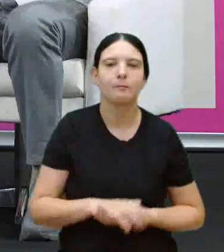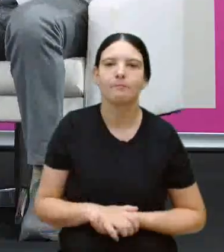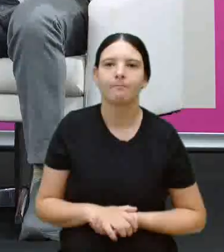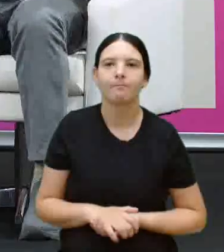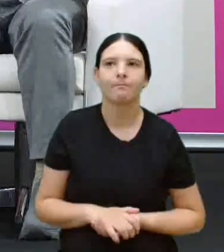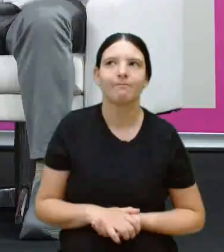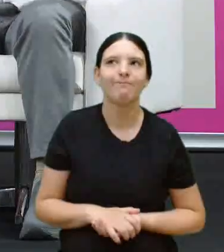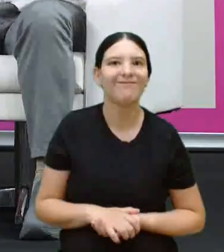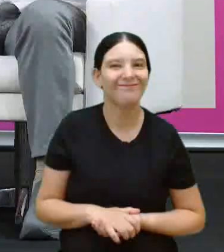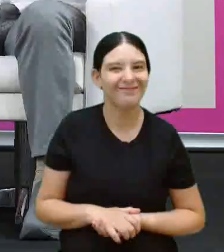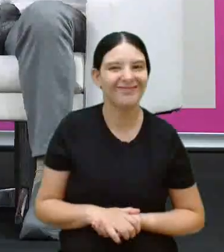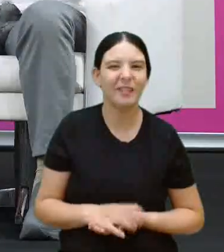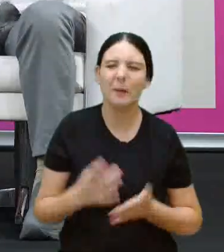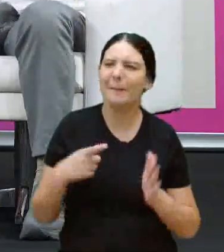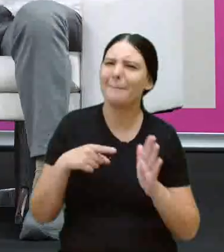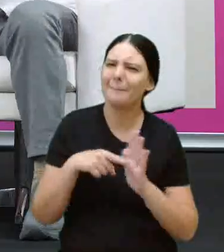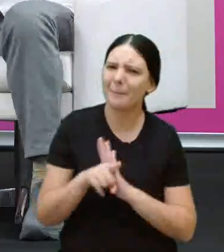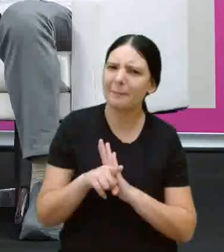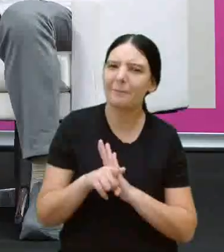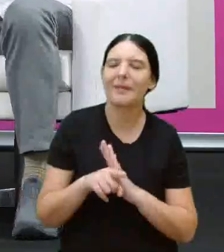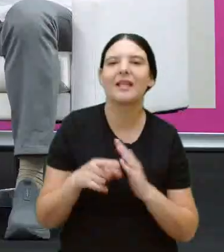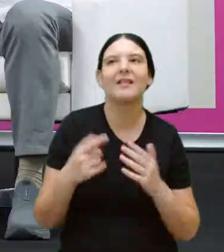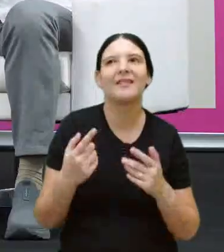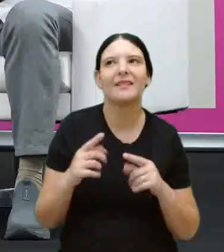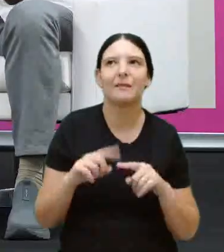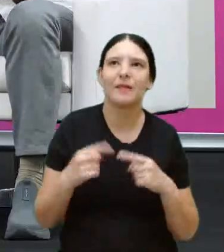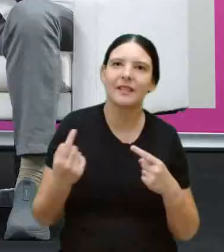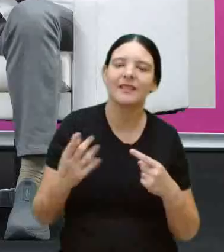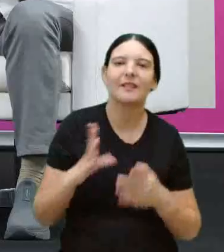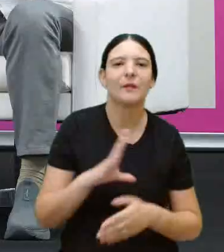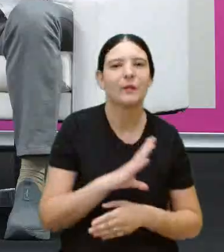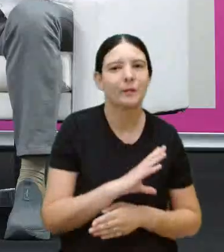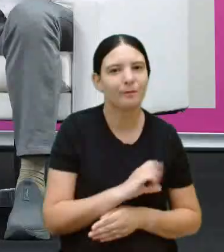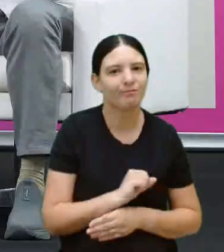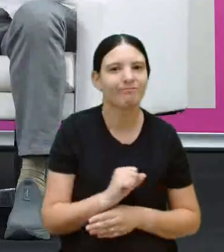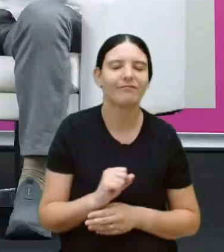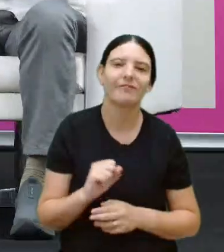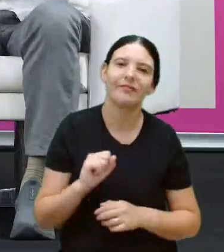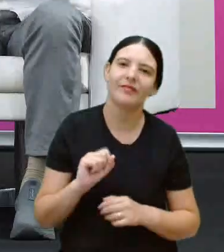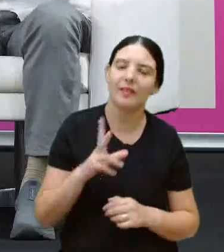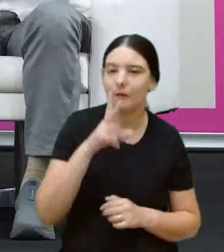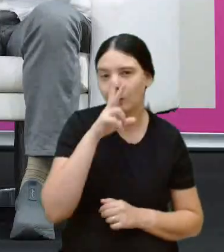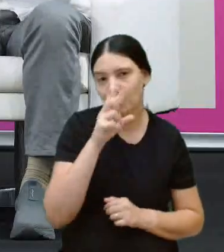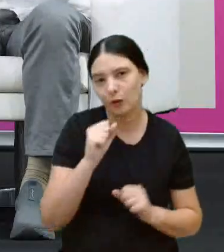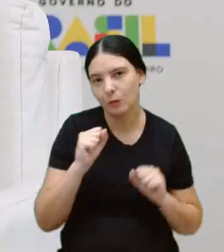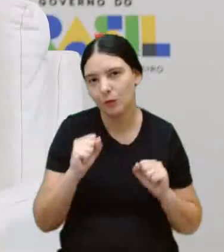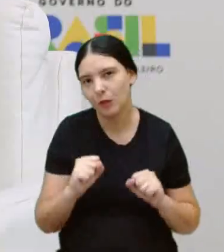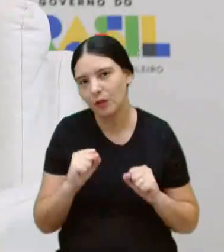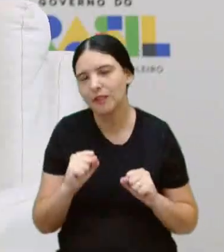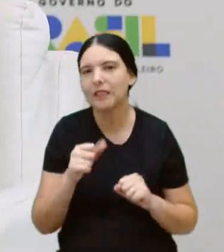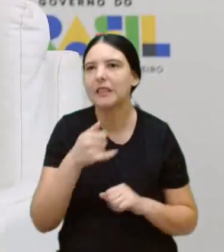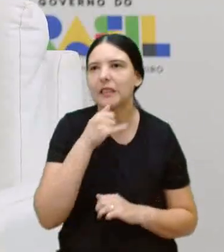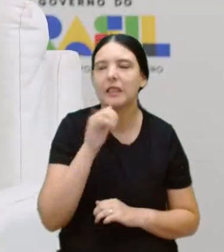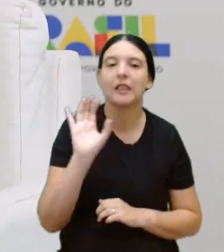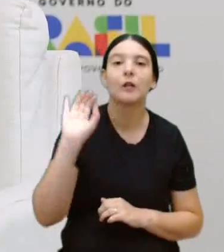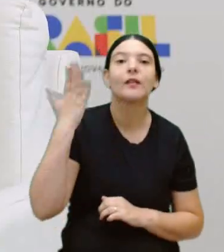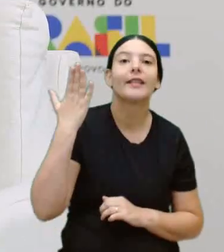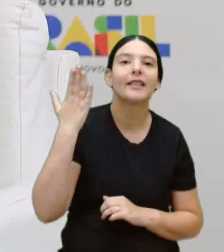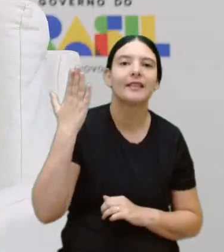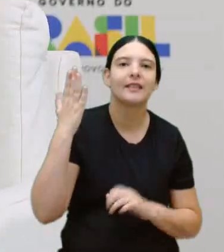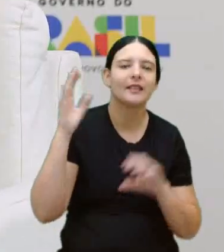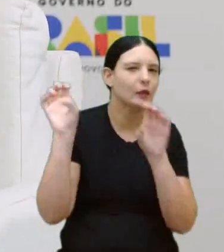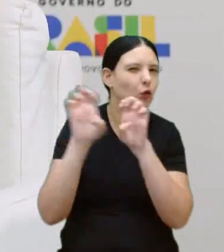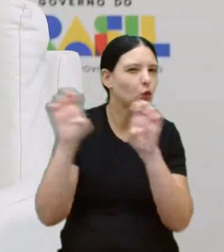amor faz coisas, né? Mas nem sempre tão forte, sabe? Pode ser. Mas o que acontece? Como a gente está falando de estrutura,